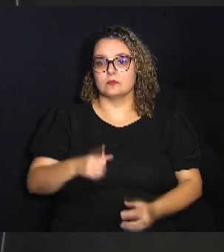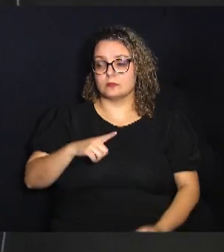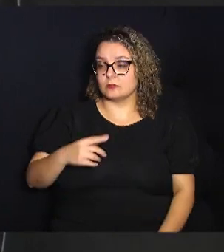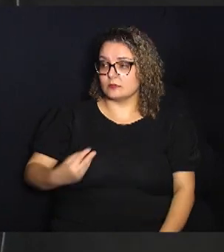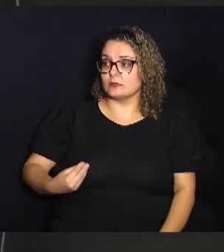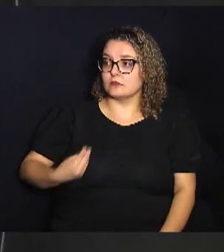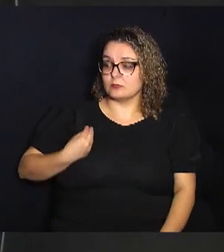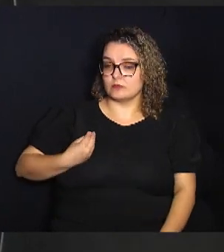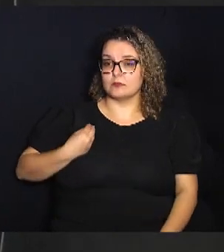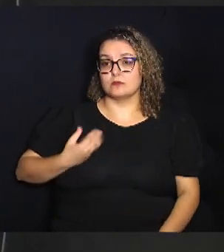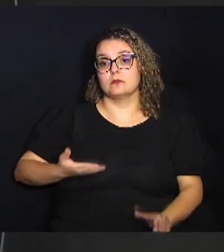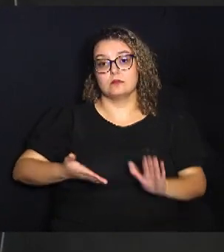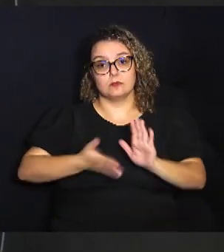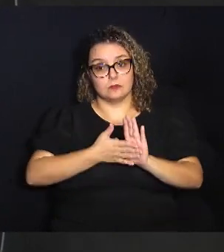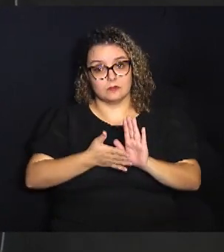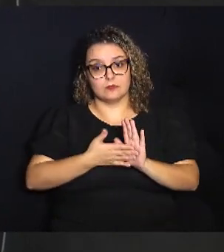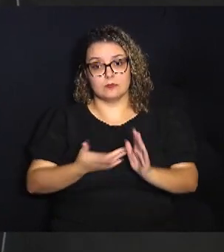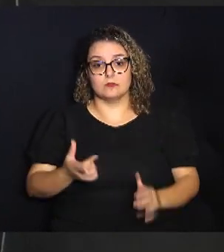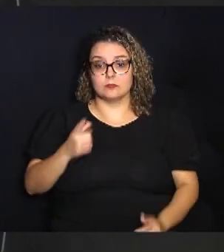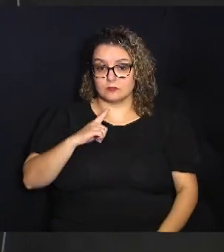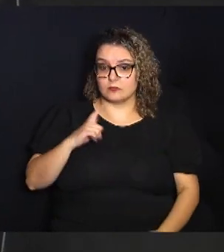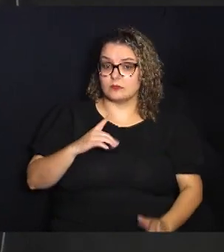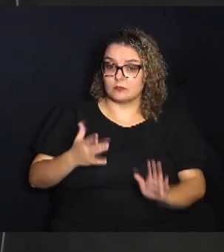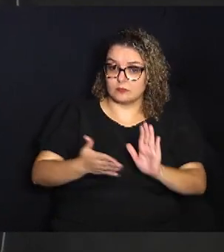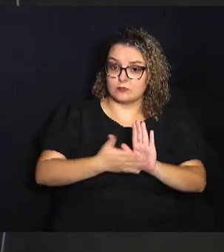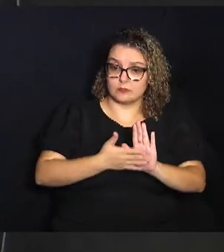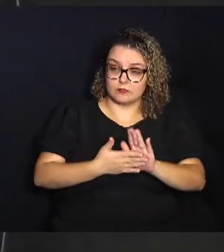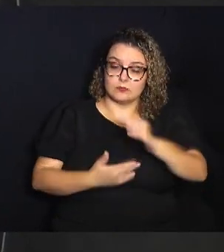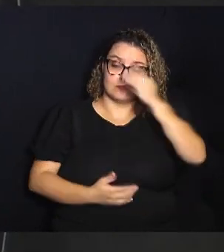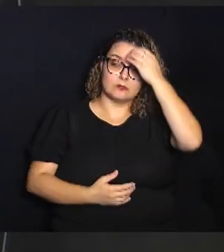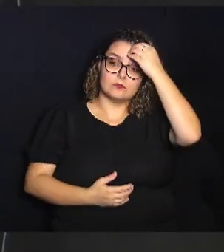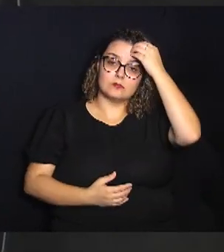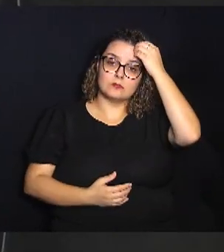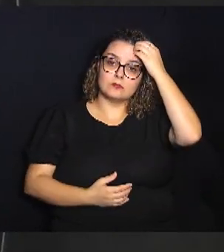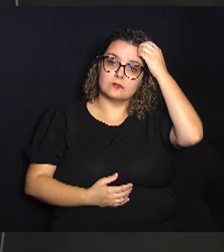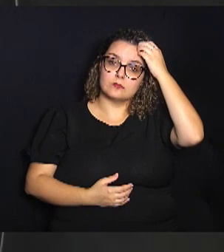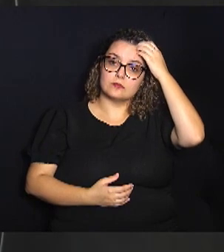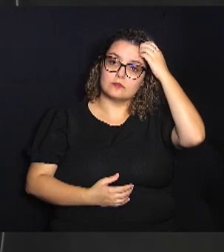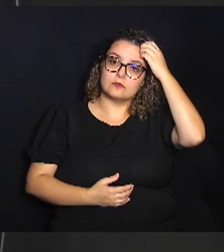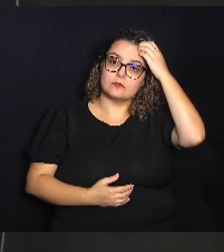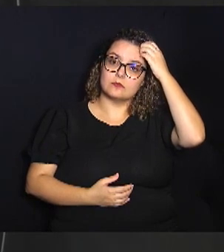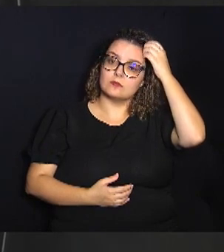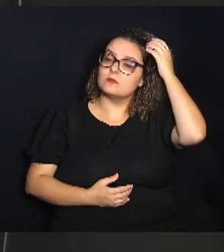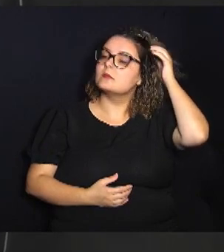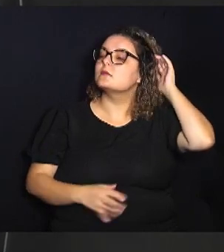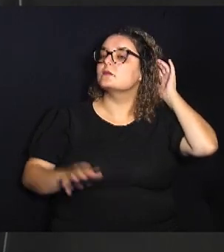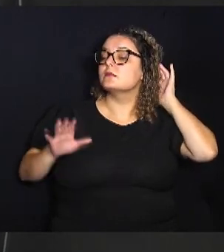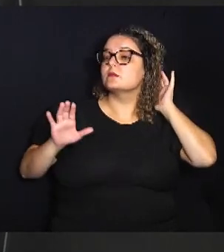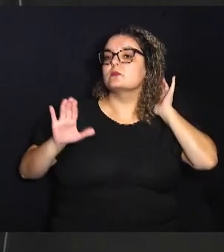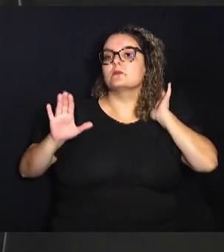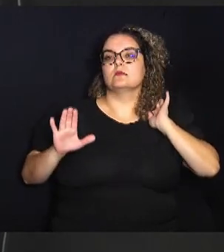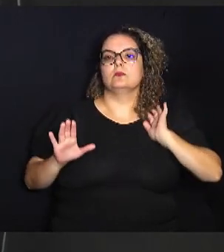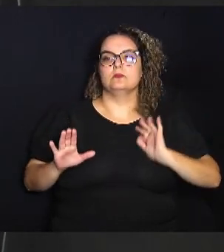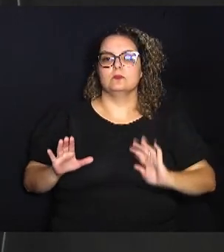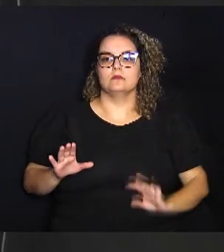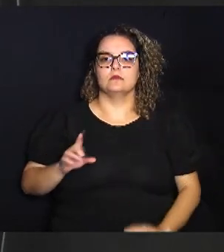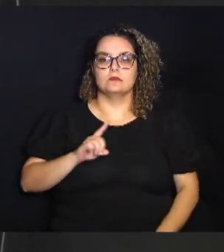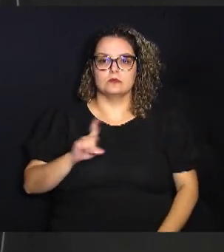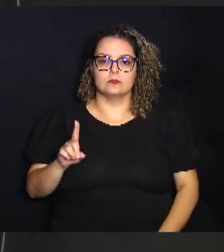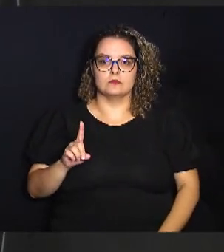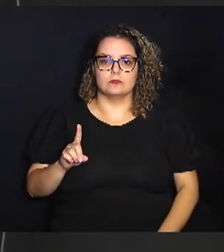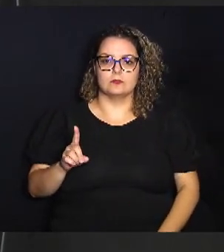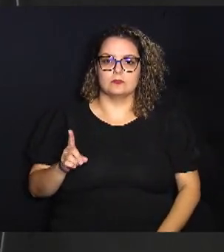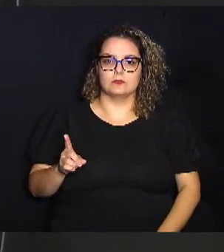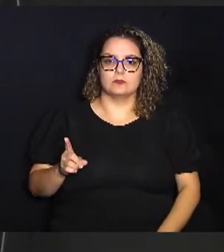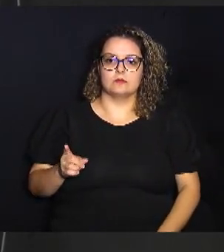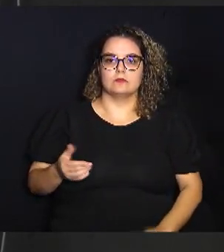a propósitos. E eu tive o propósito de sair candidato, contudo, não negociar um dia do meu trabalho.